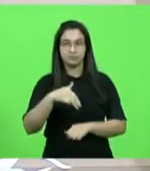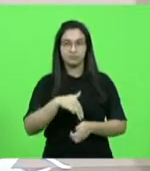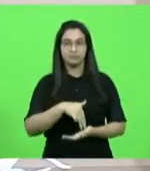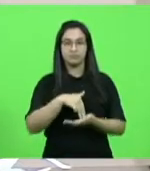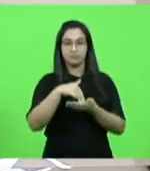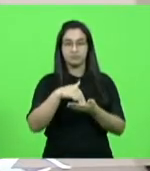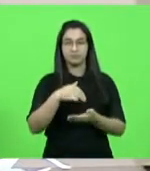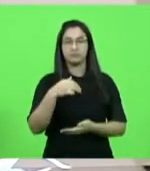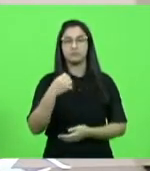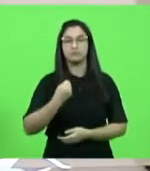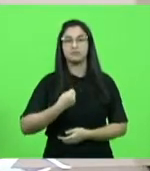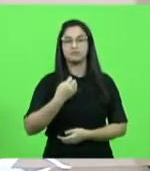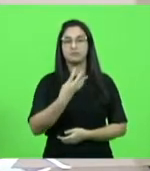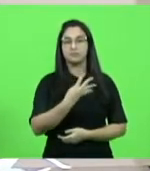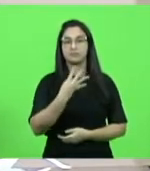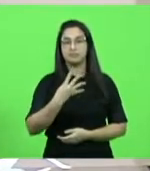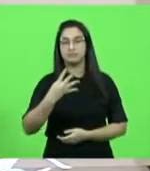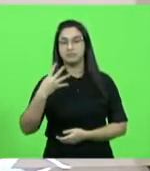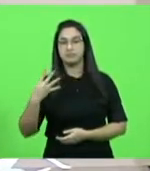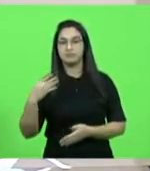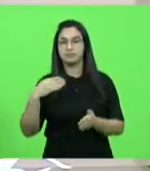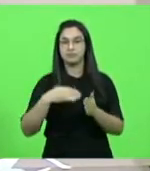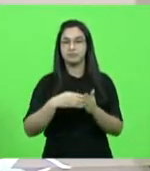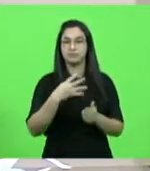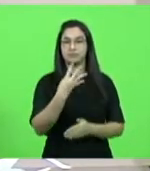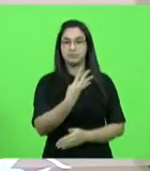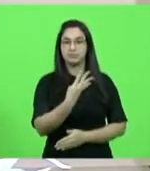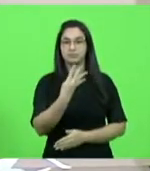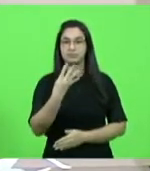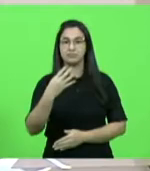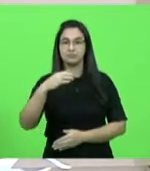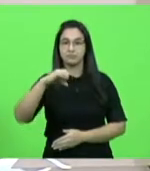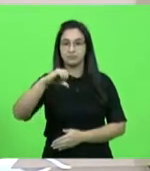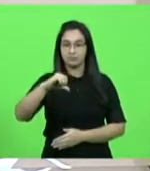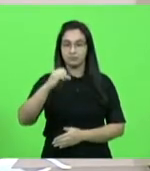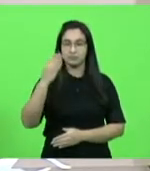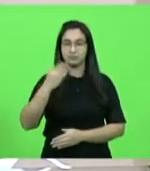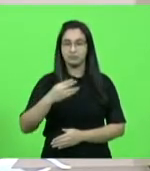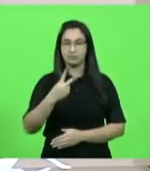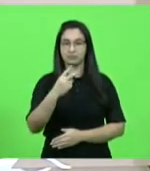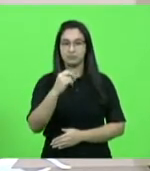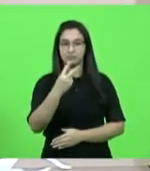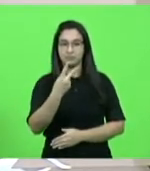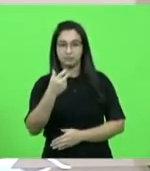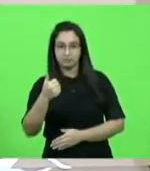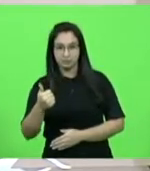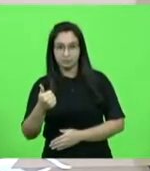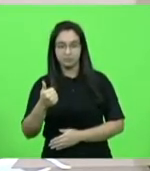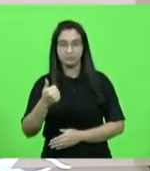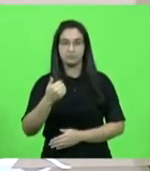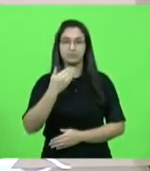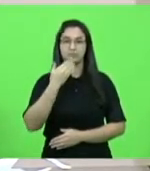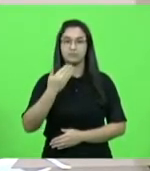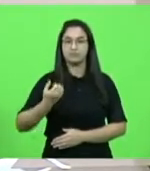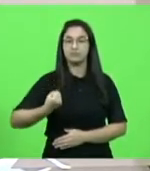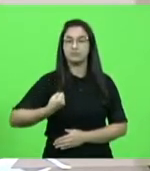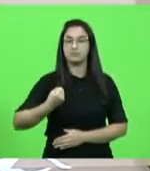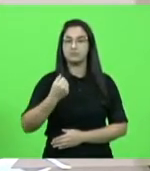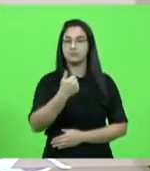números 444 a 449/2021 e o requerimento número